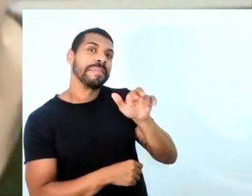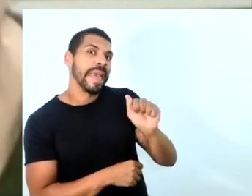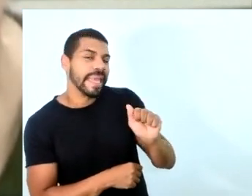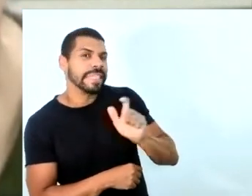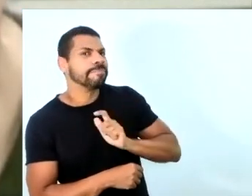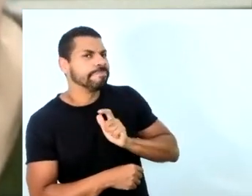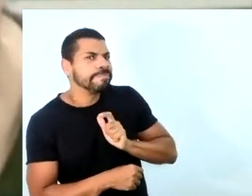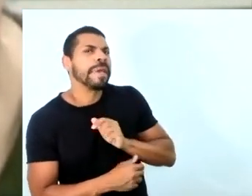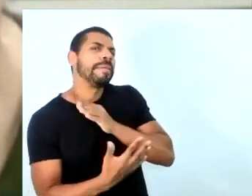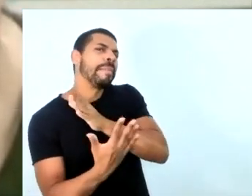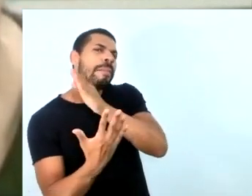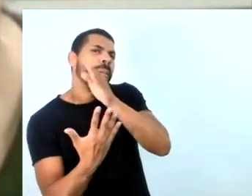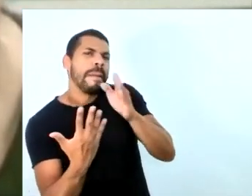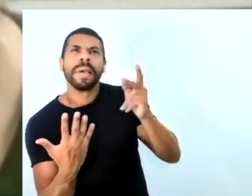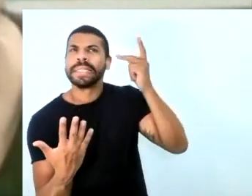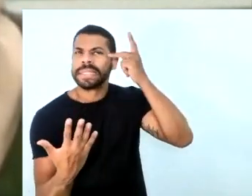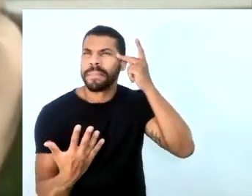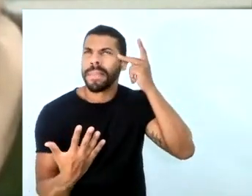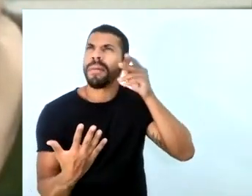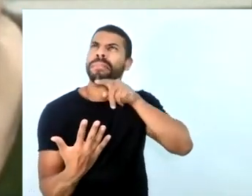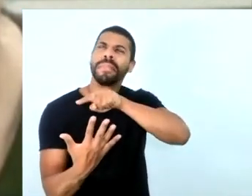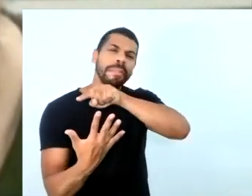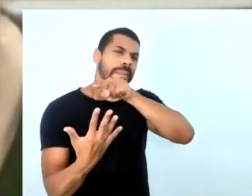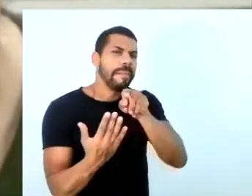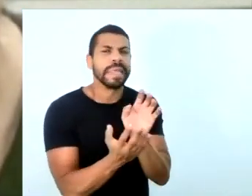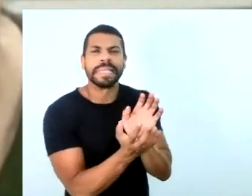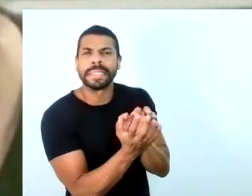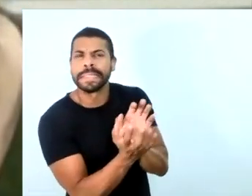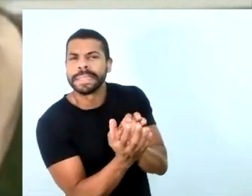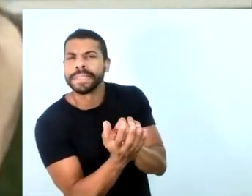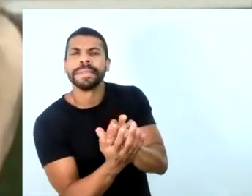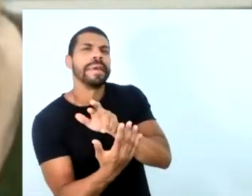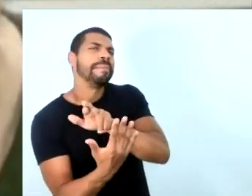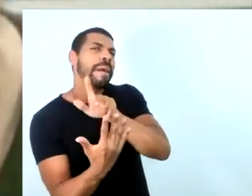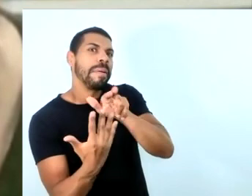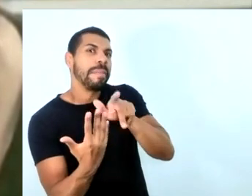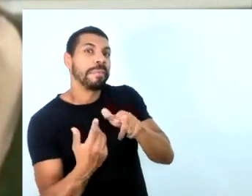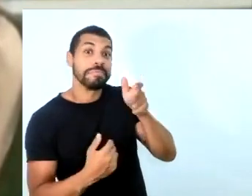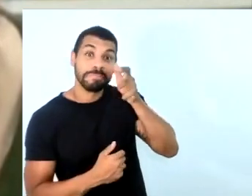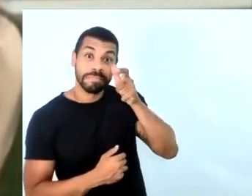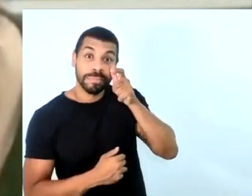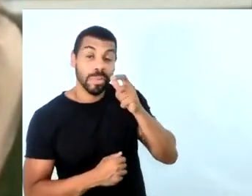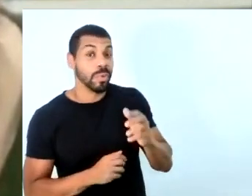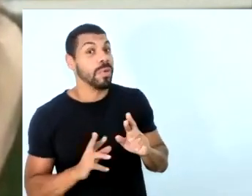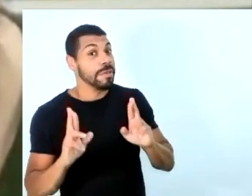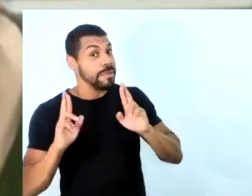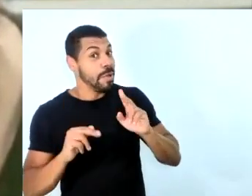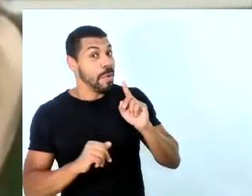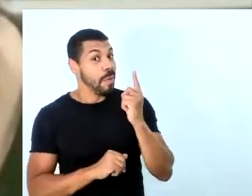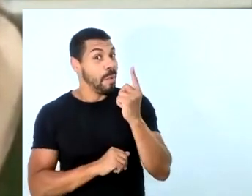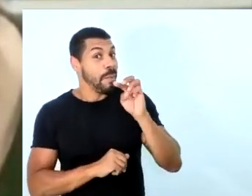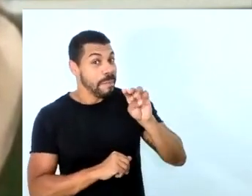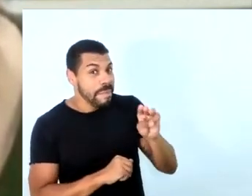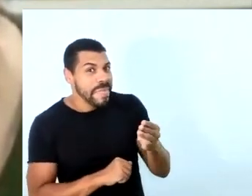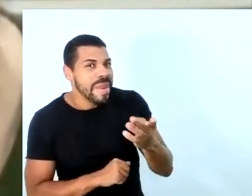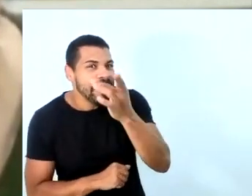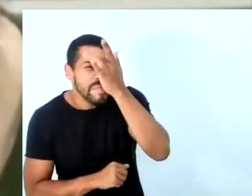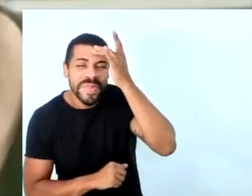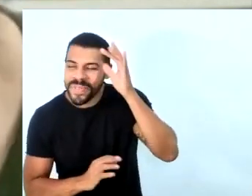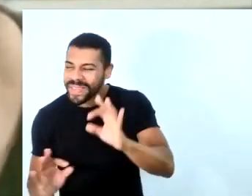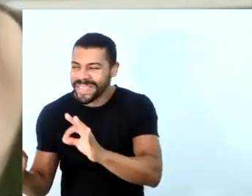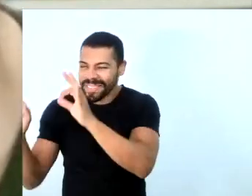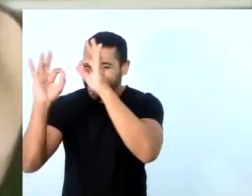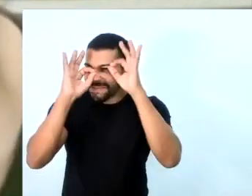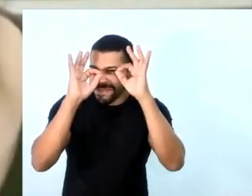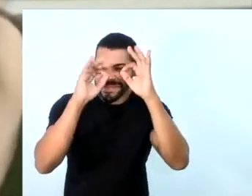São Paulo, está em cartaz em Goiânia, Fortaleza, enfim. Siga as nossas páginas. Eu quero chegar a 1 milhão de espectadores. Preciso